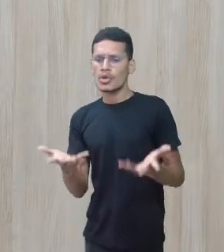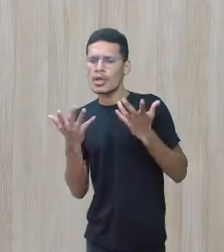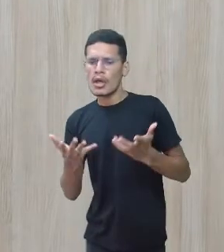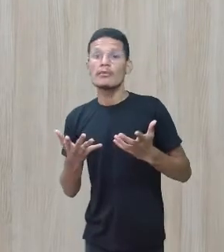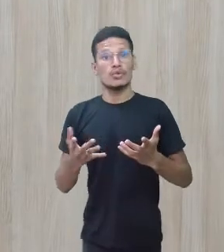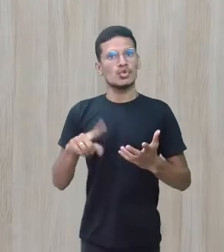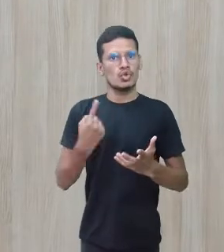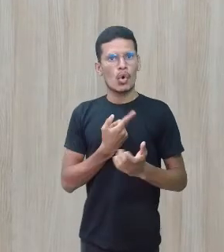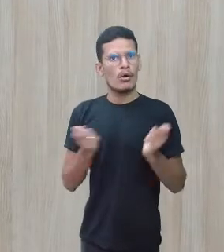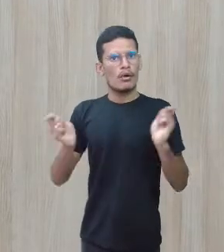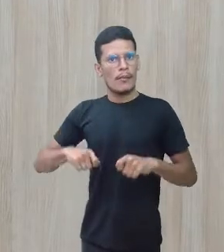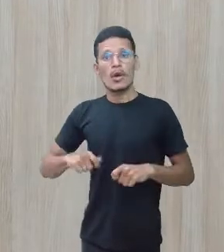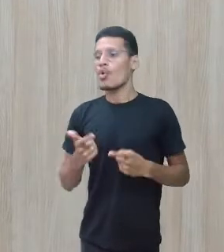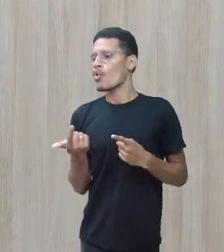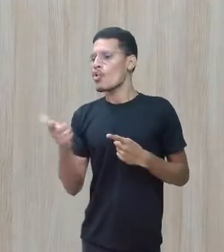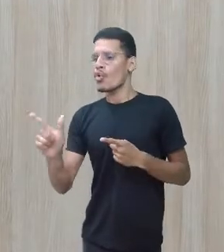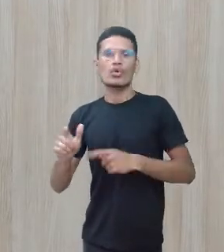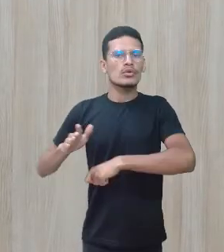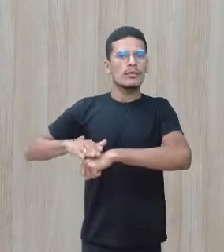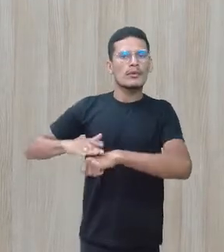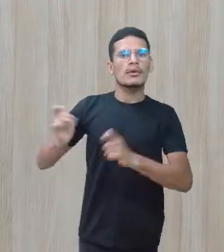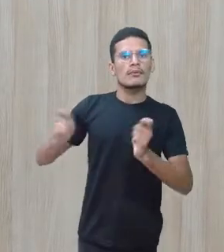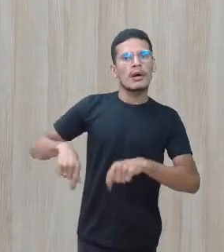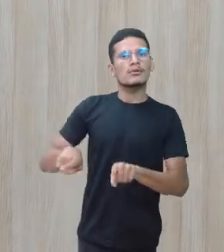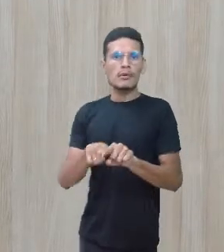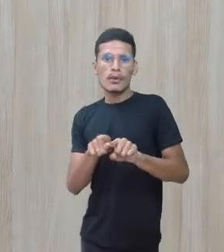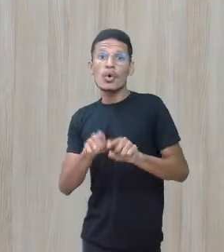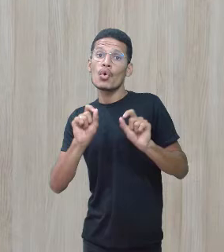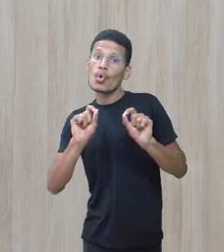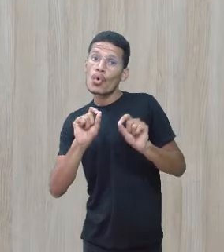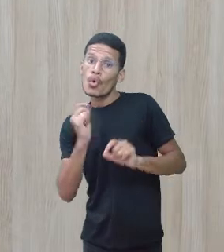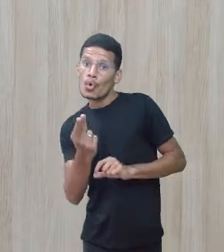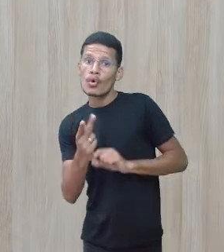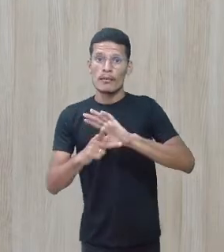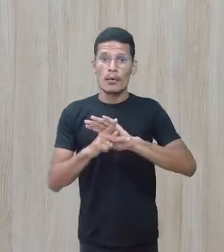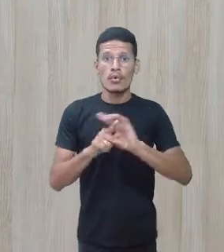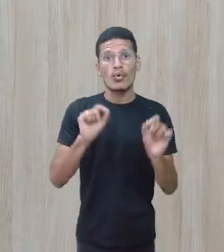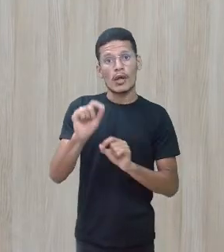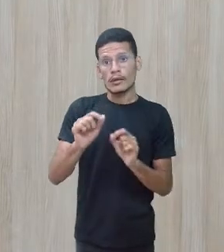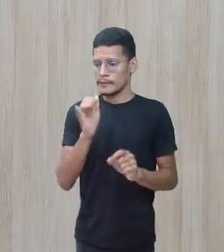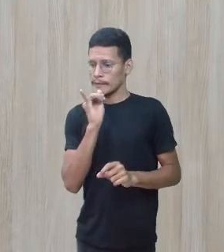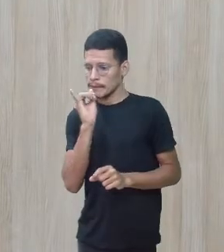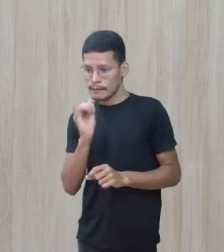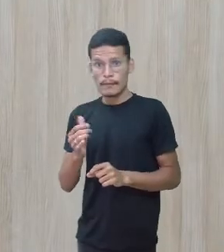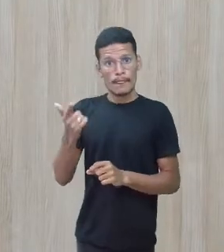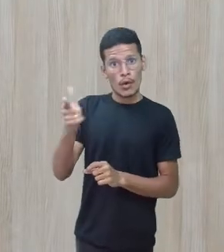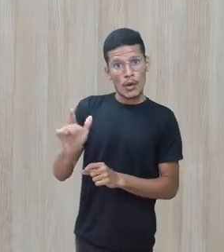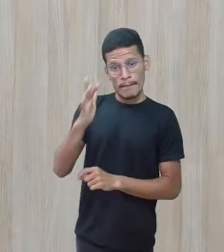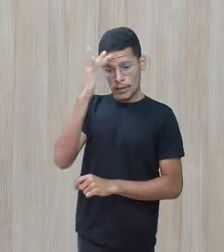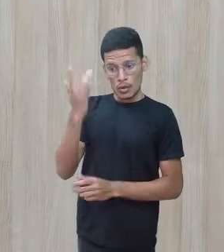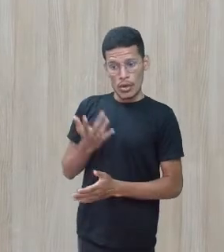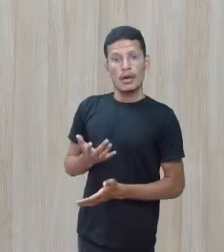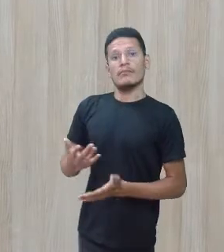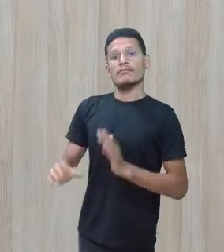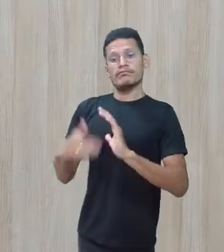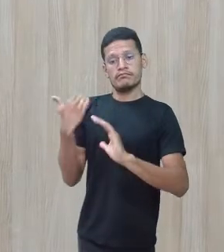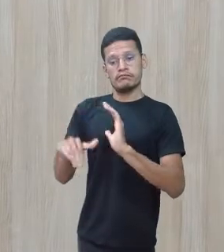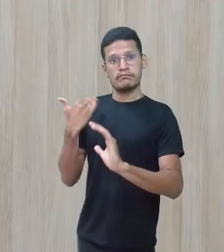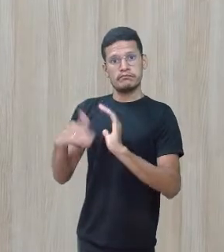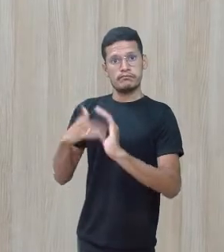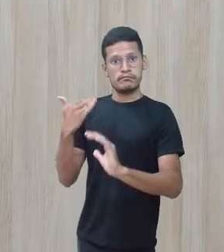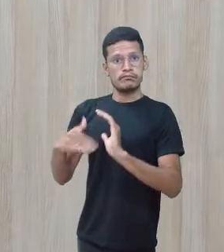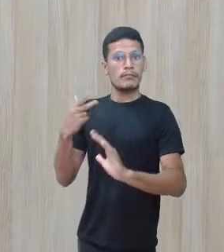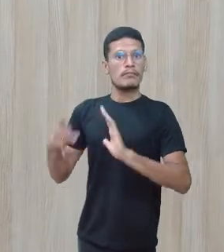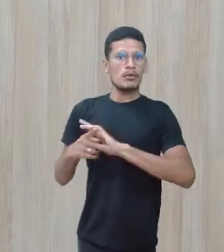seja nossa, seja de uma outra situação, ou até mesmo recebendo dos colegas, né, dos parentes, no WhatsApp, em outras